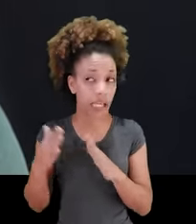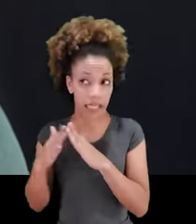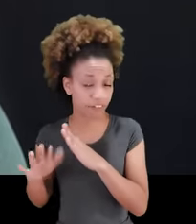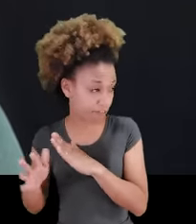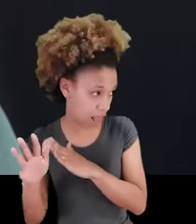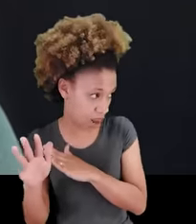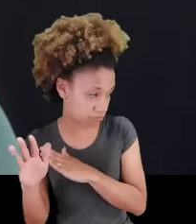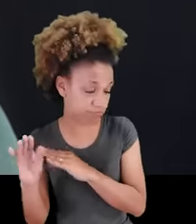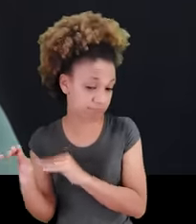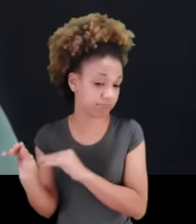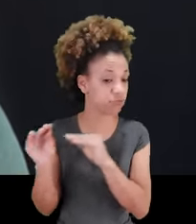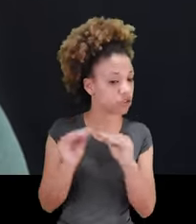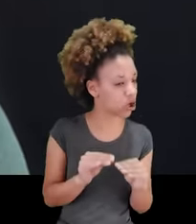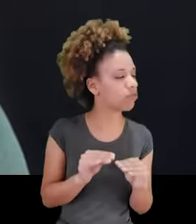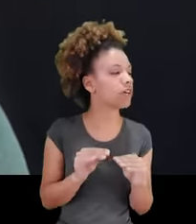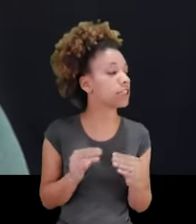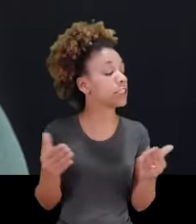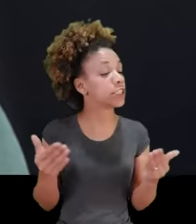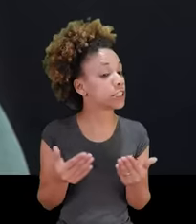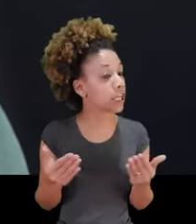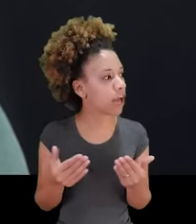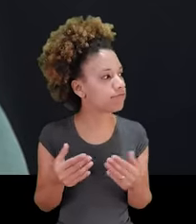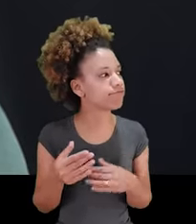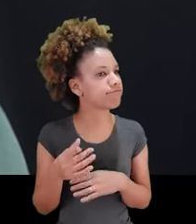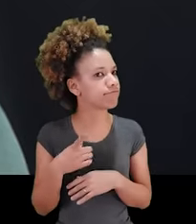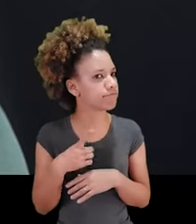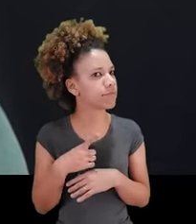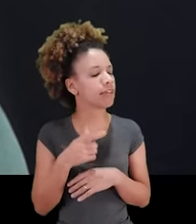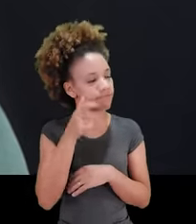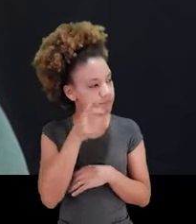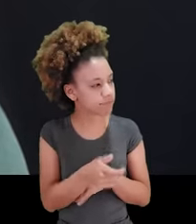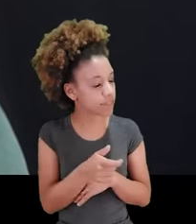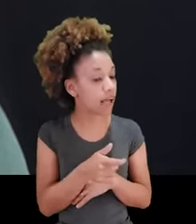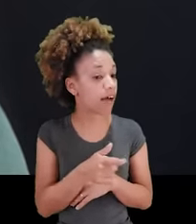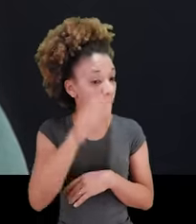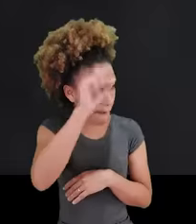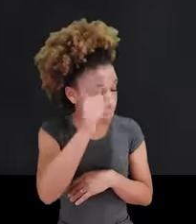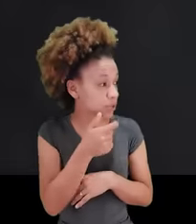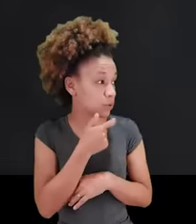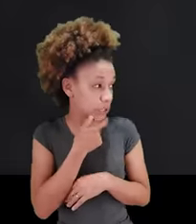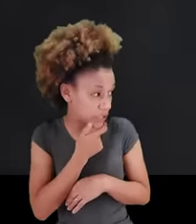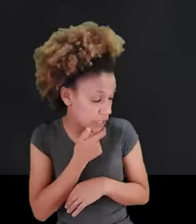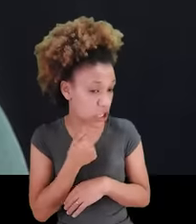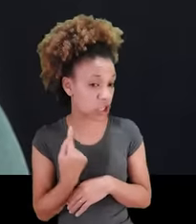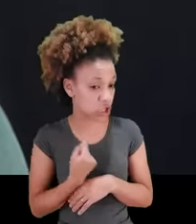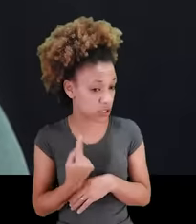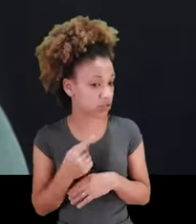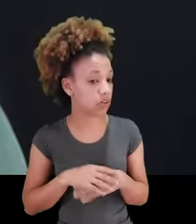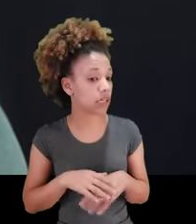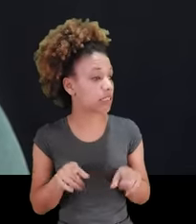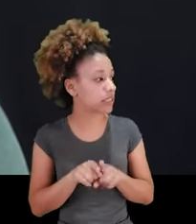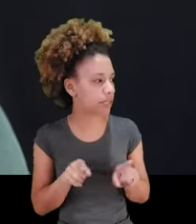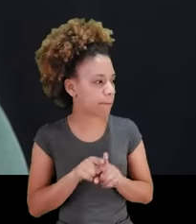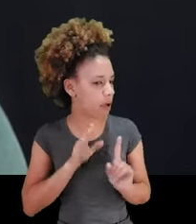favela e ela é muito, muito ambiciosa, uhum. A ponto dela aprender inglês sozinha. Self-made woman. Self-made